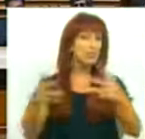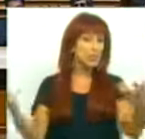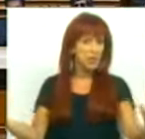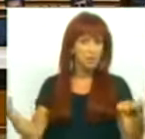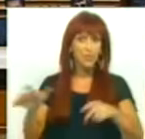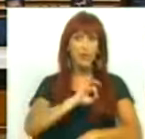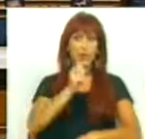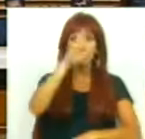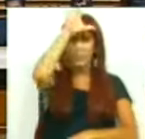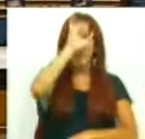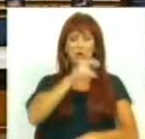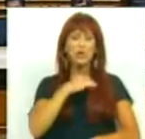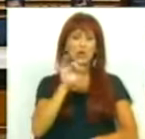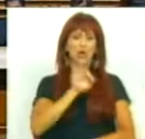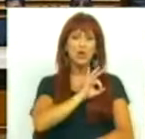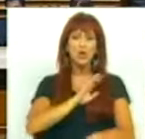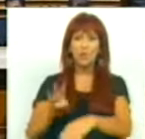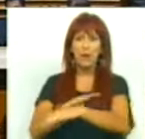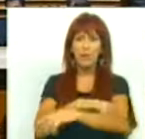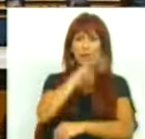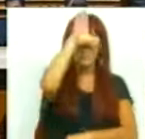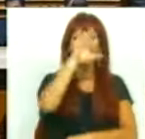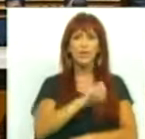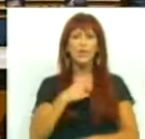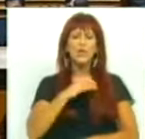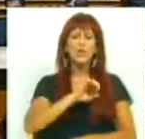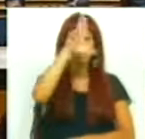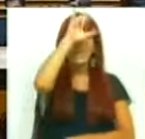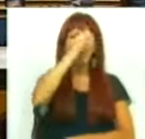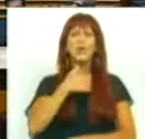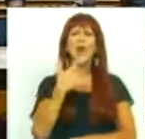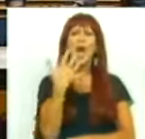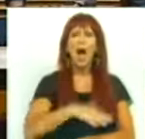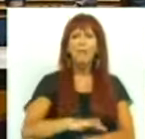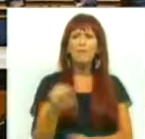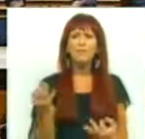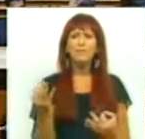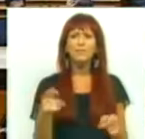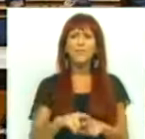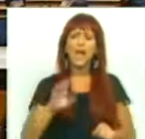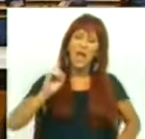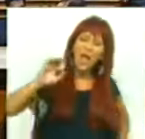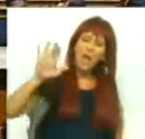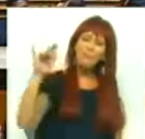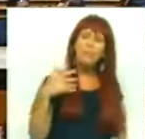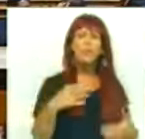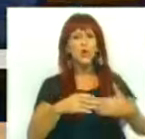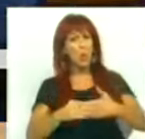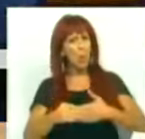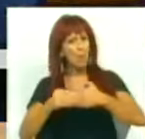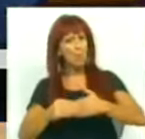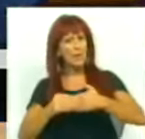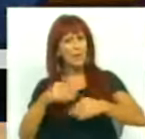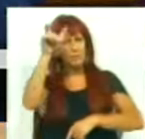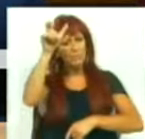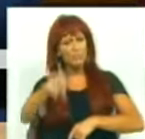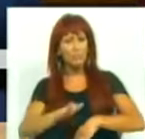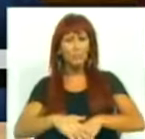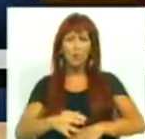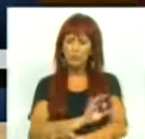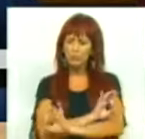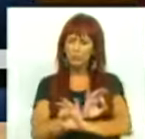Deputados, Sr. Primeiro-Ministro, Srs. Membros do Governo, Sr. Primeiro-Ministro, queria, em primeiro lugar, cumprimentá-lo pela